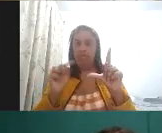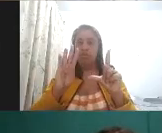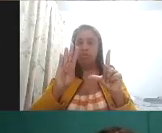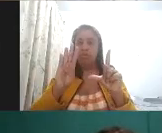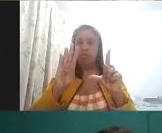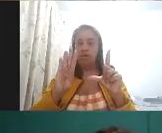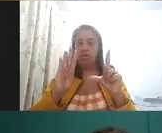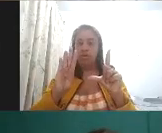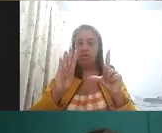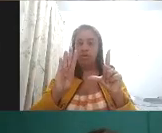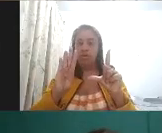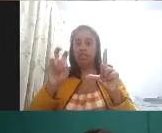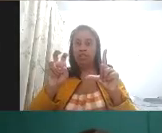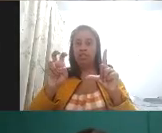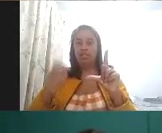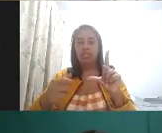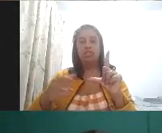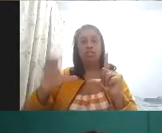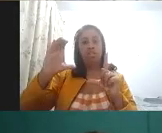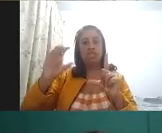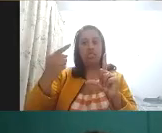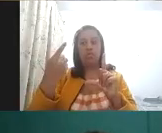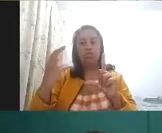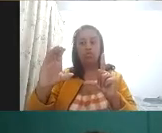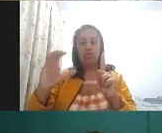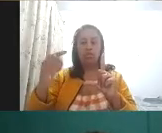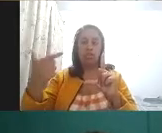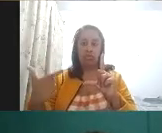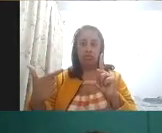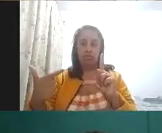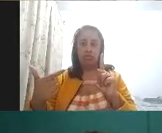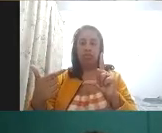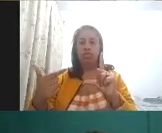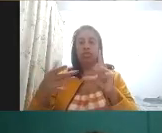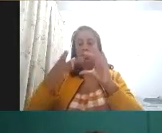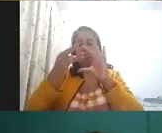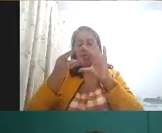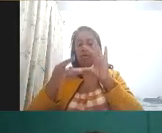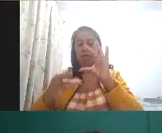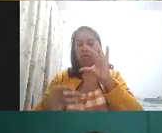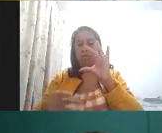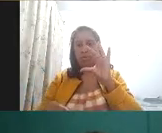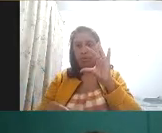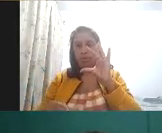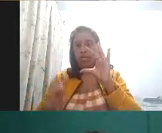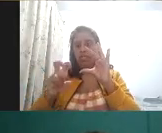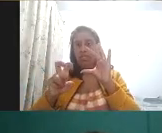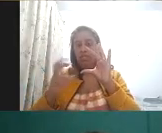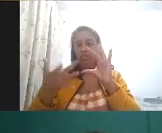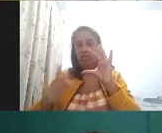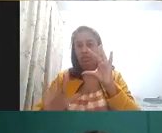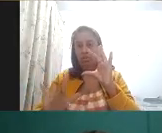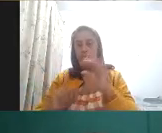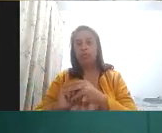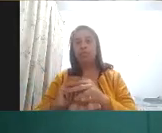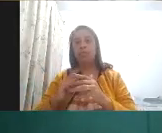primeiras vértebras, e os outros graus são feitos nas outras 5 vértebras, tá? E existe também um